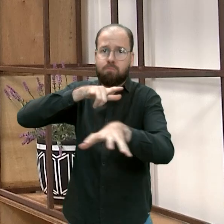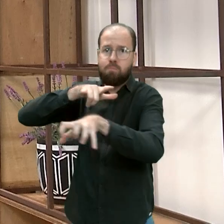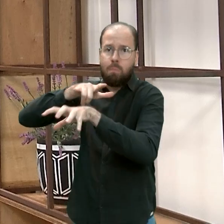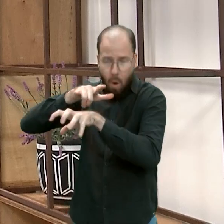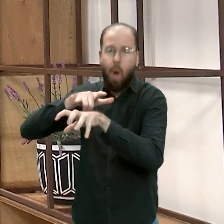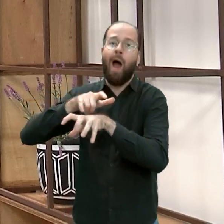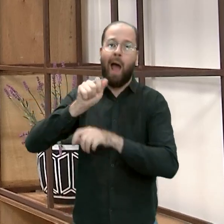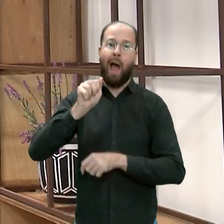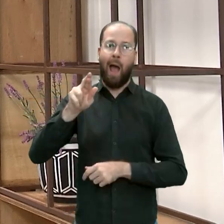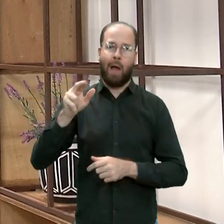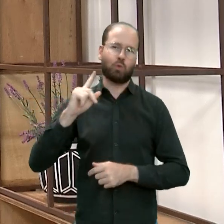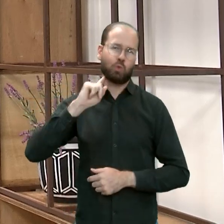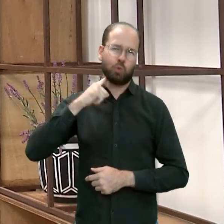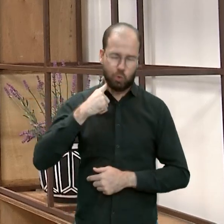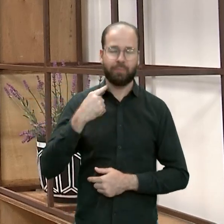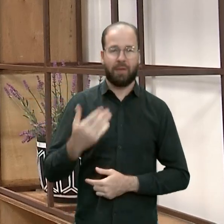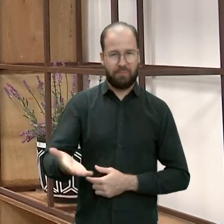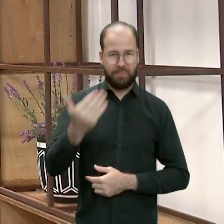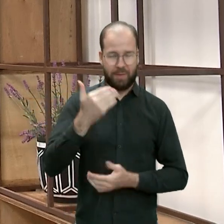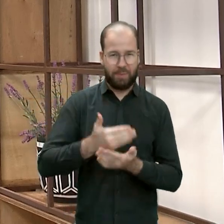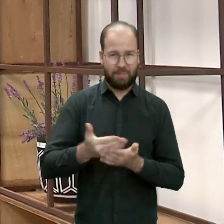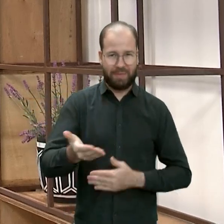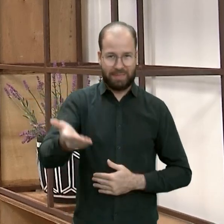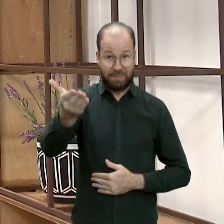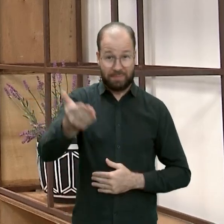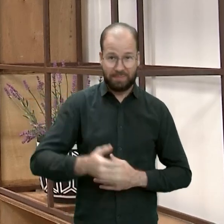muito mais no Mundo UFG, que já está no ar.